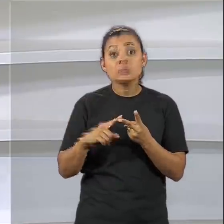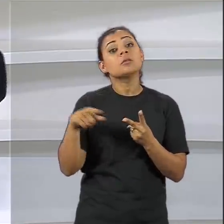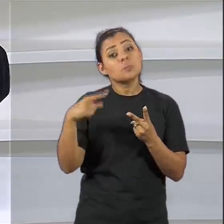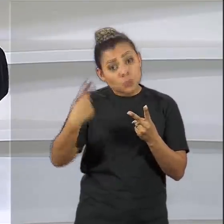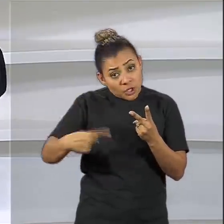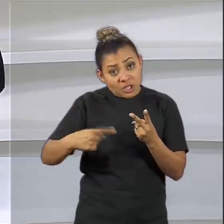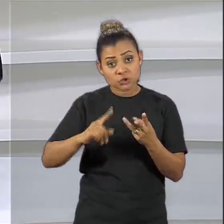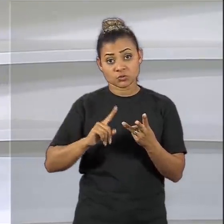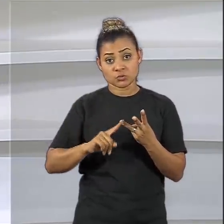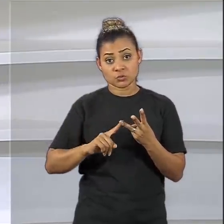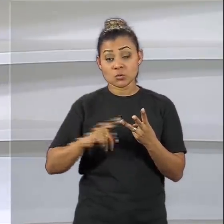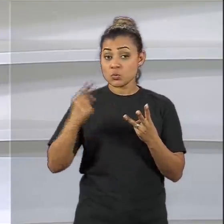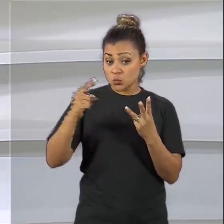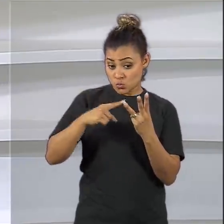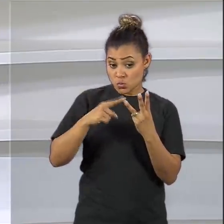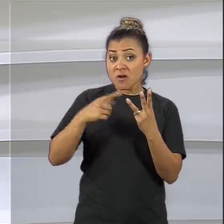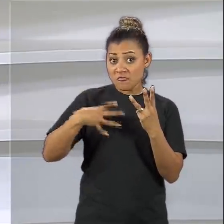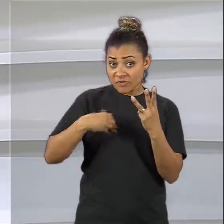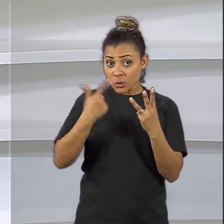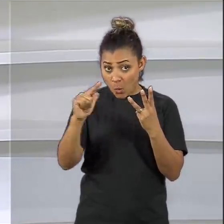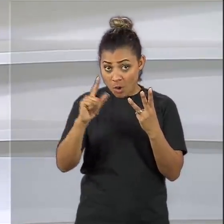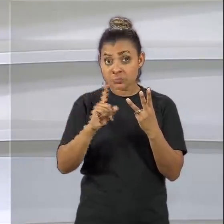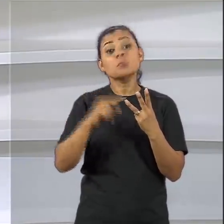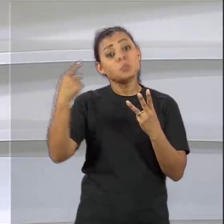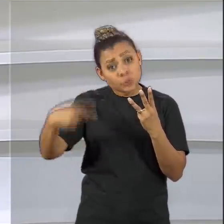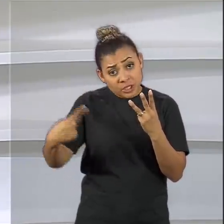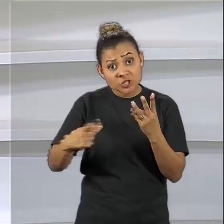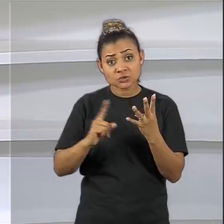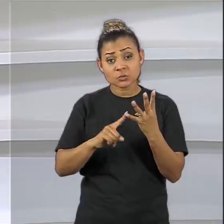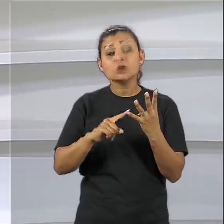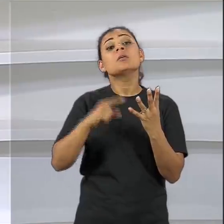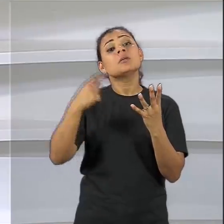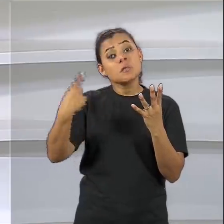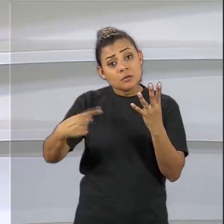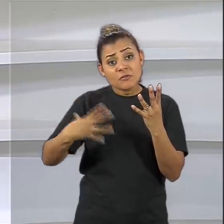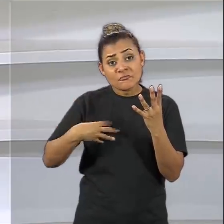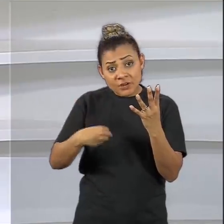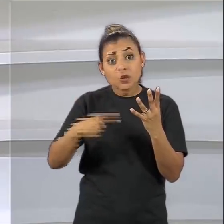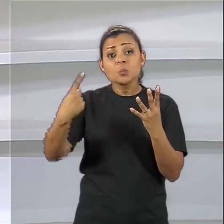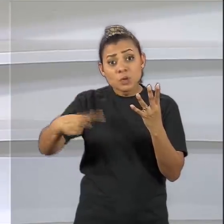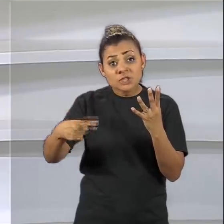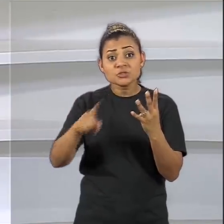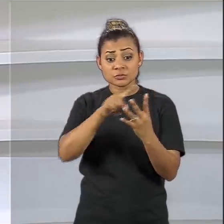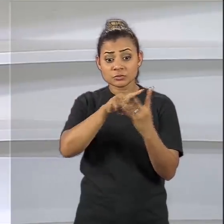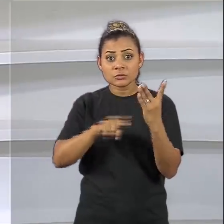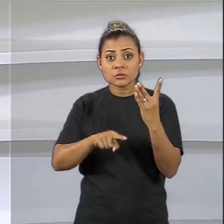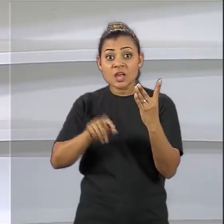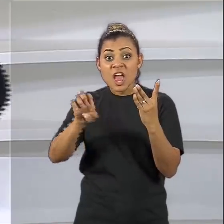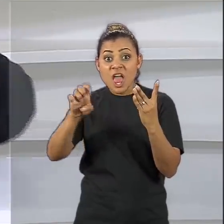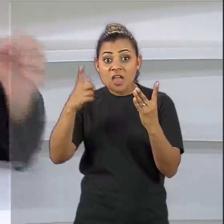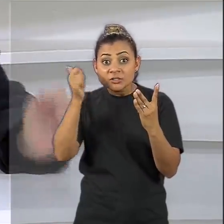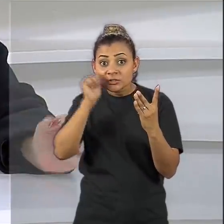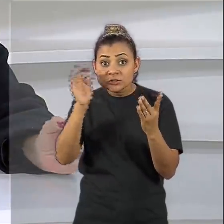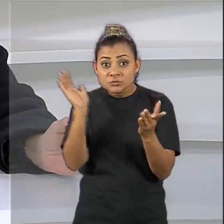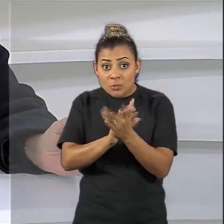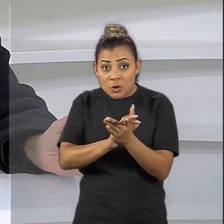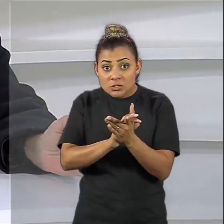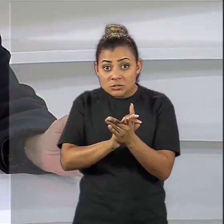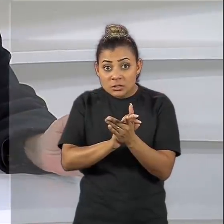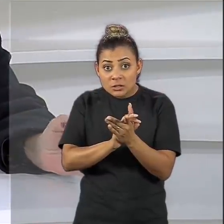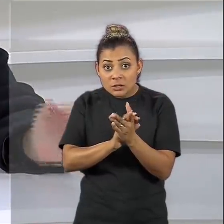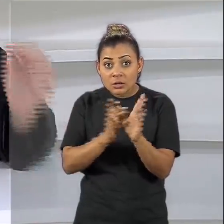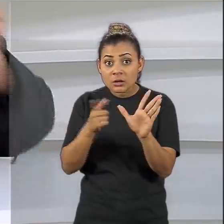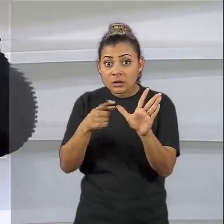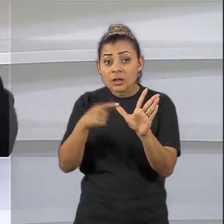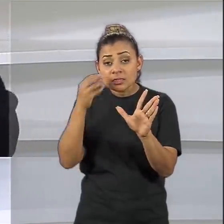é político. O segundo filho é político. O terceiro filho é político e a ex-mulher tentou